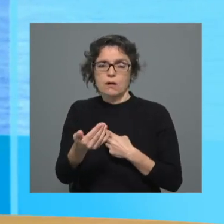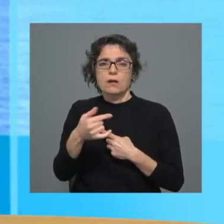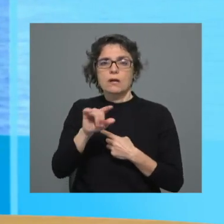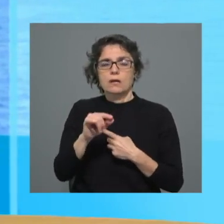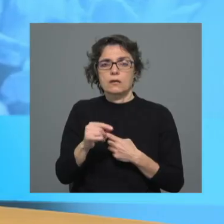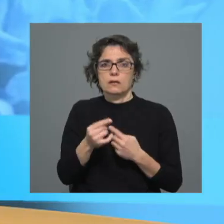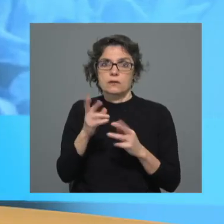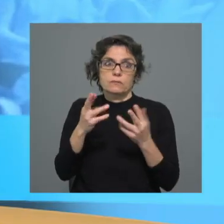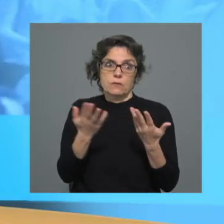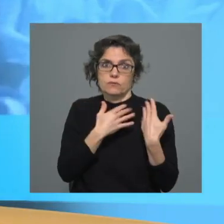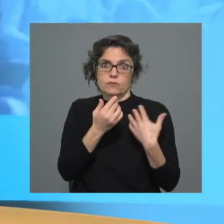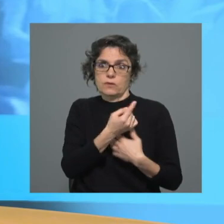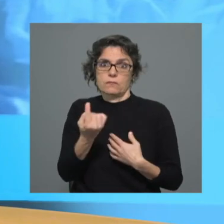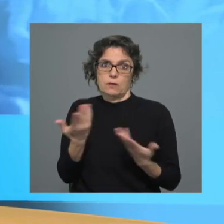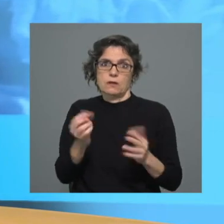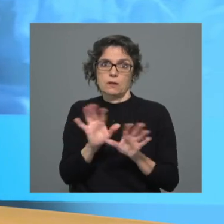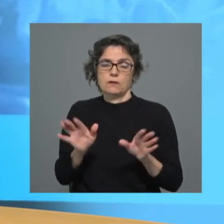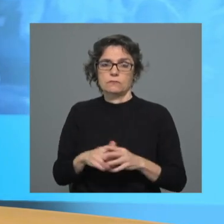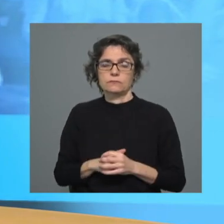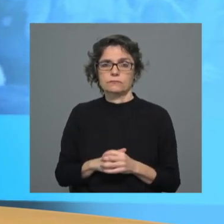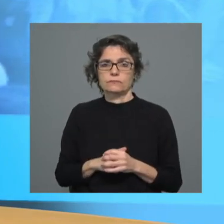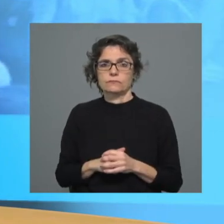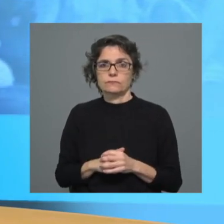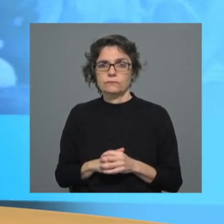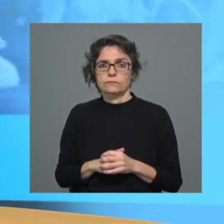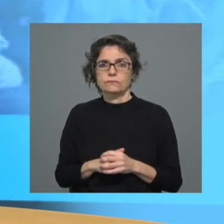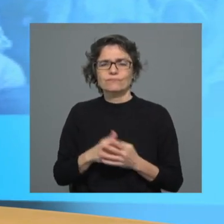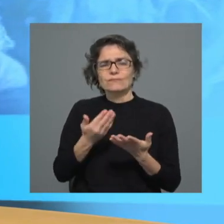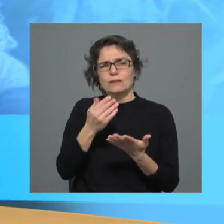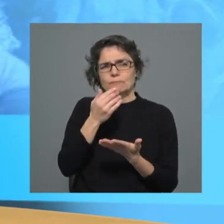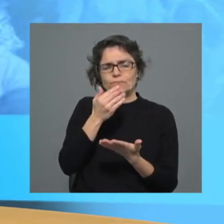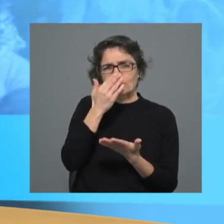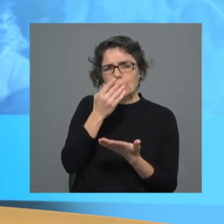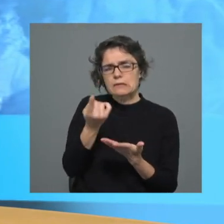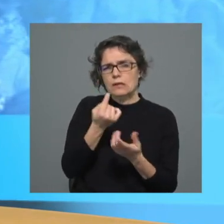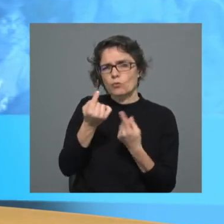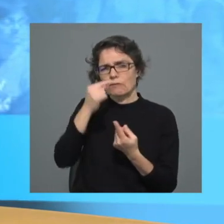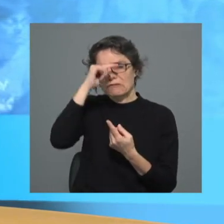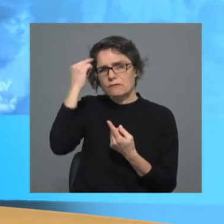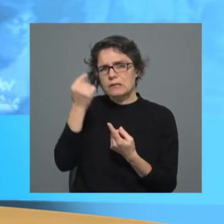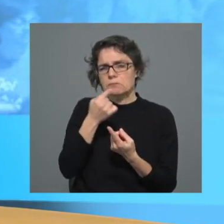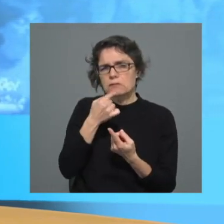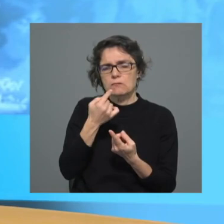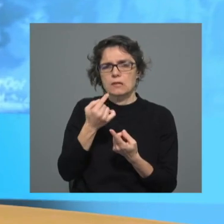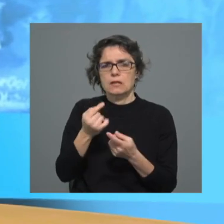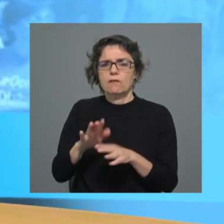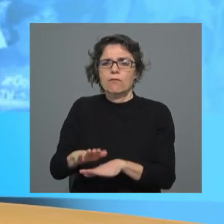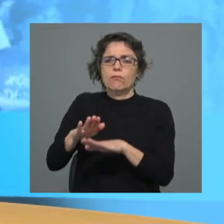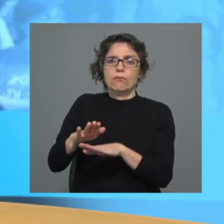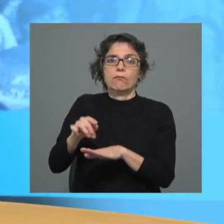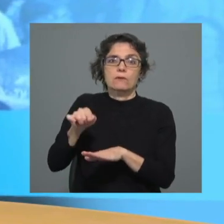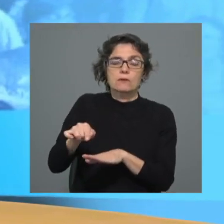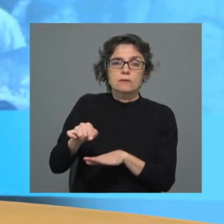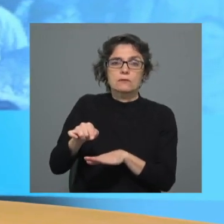recebem. Parece ter existido alguma dificuldade de interpretação entre a suspensão, fala-se muito da